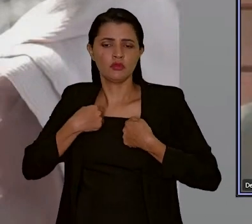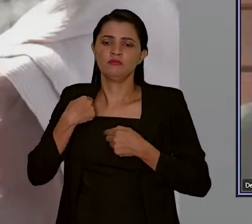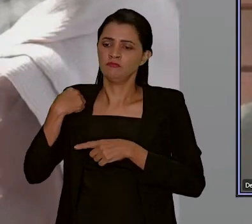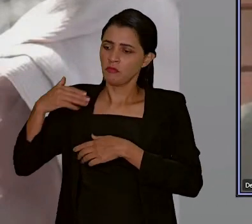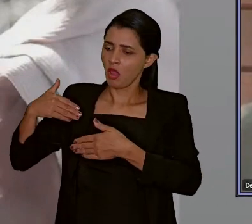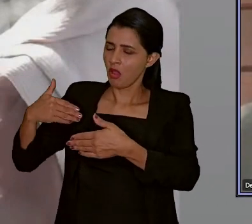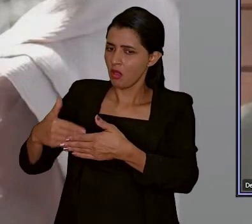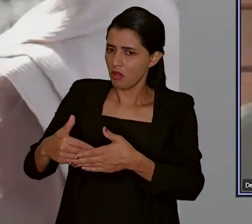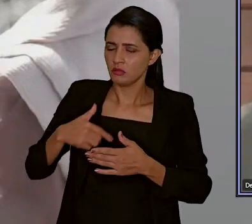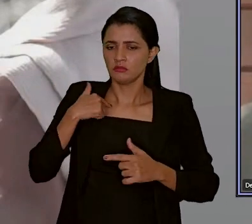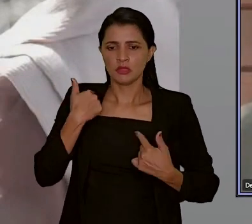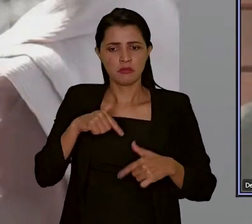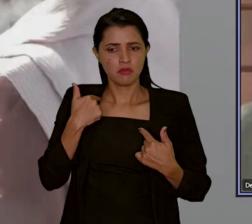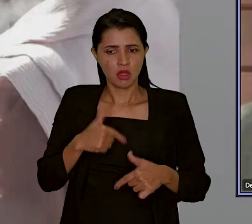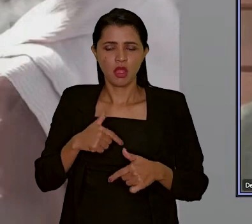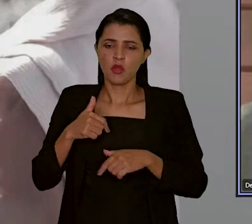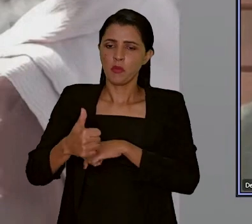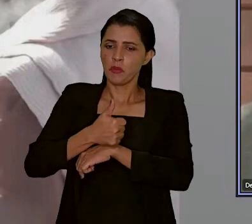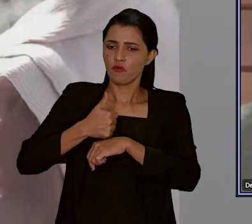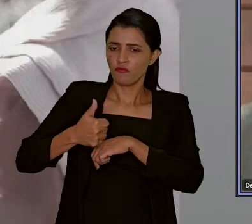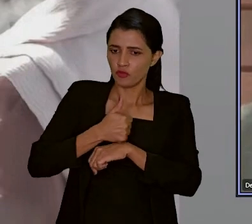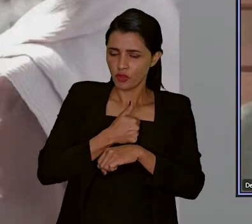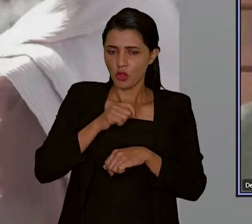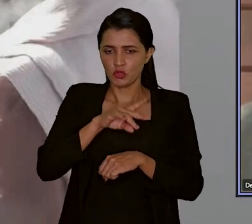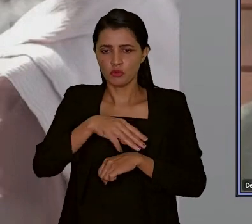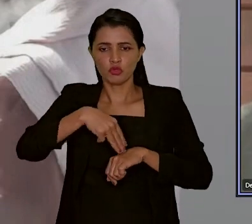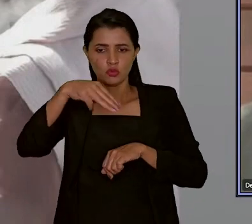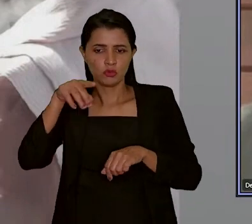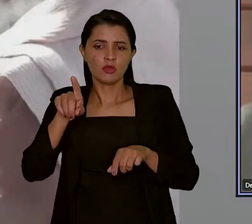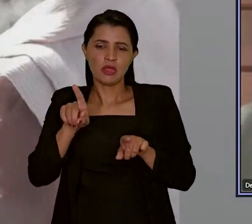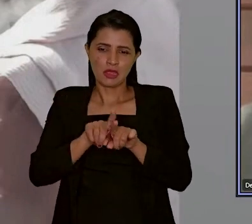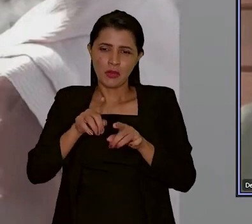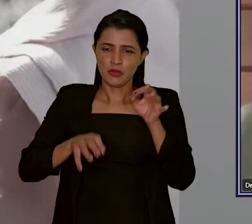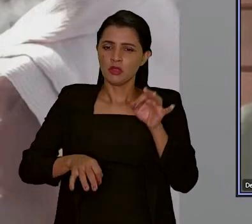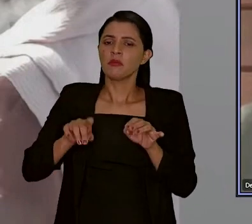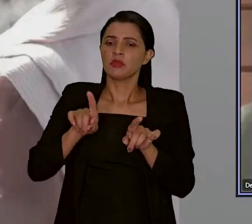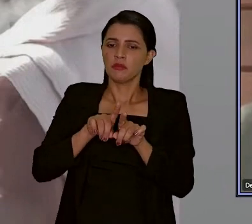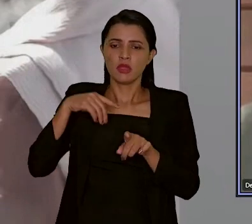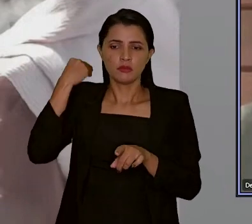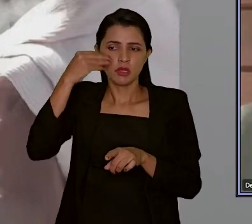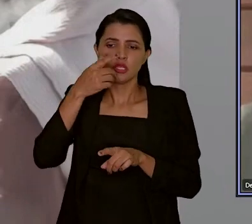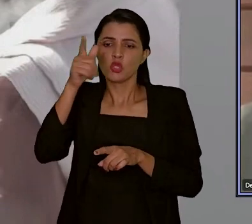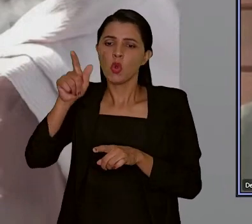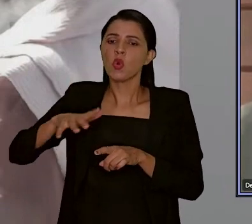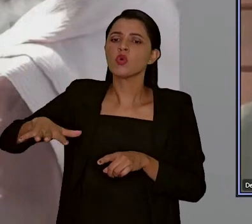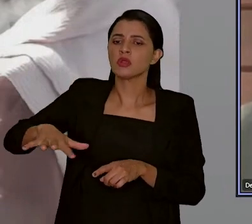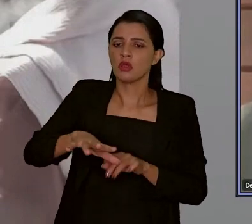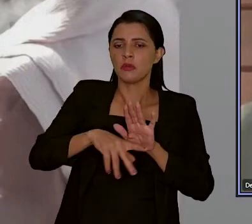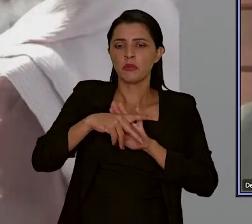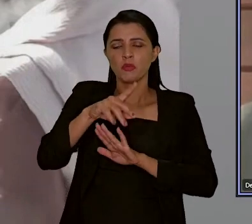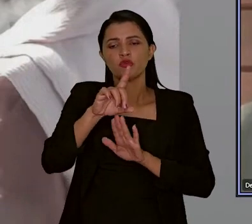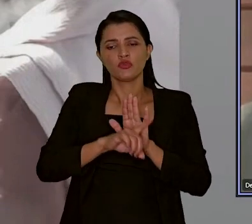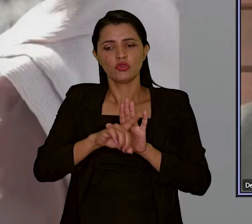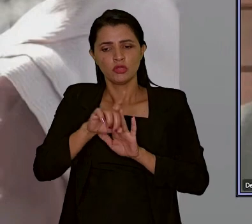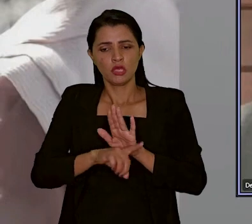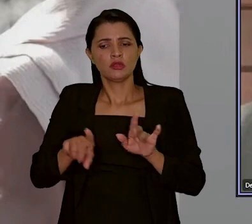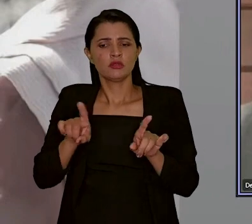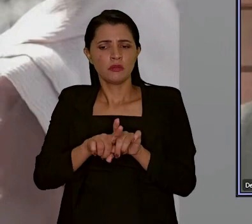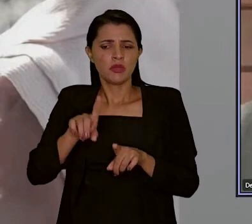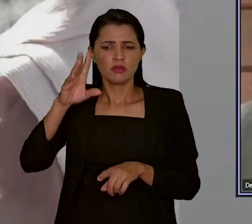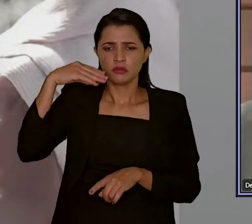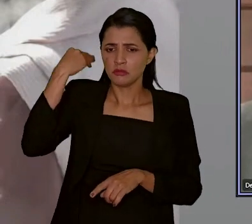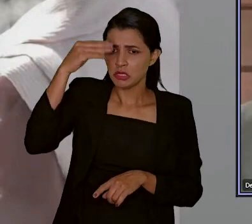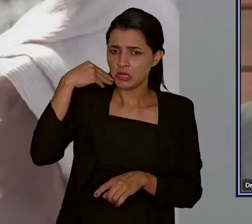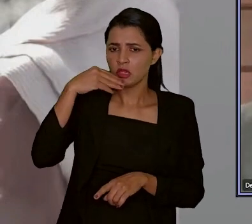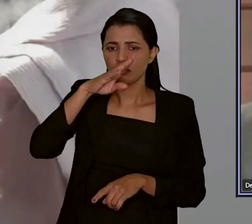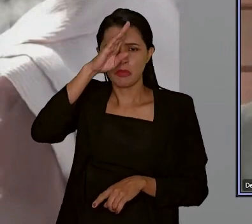magistratura, mas com experiências também em outros ramos do direito, além de uma grande experiência acadêmica. Então, de logo passo a